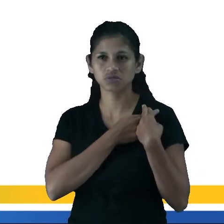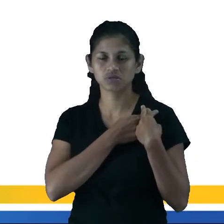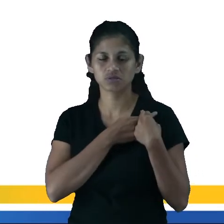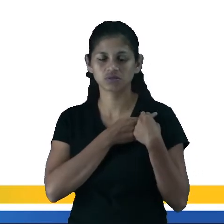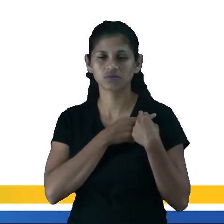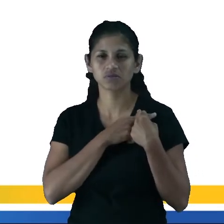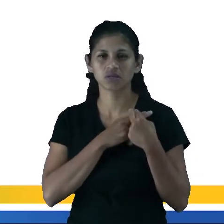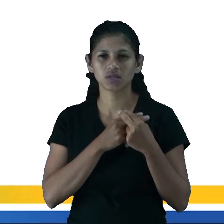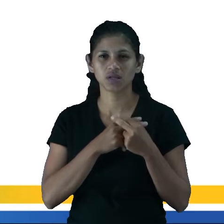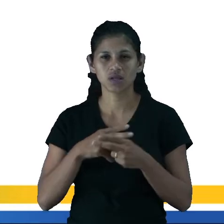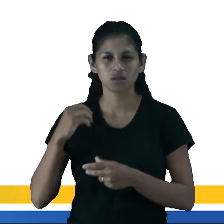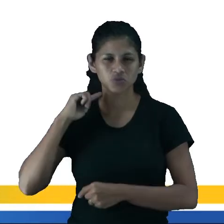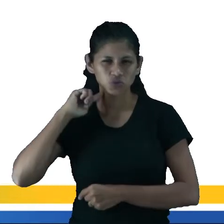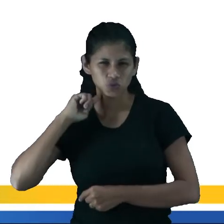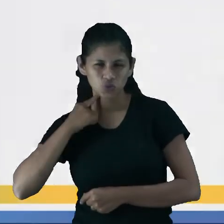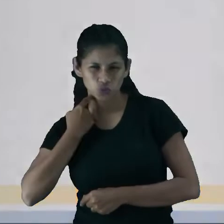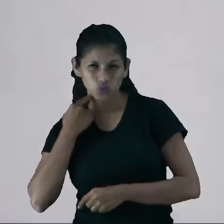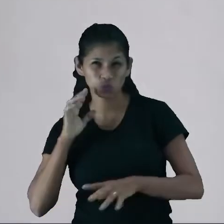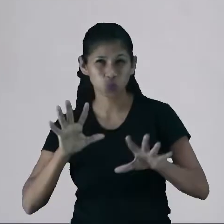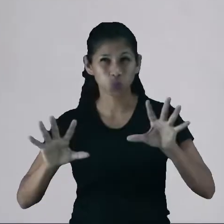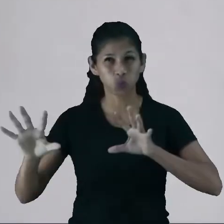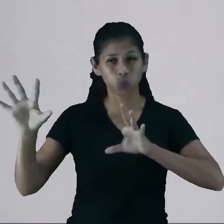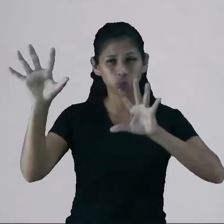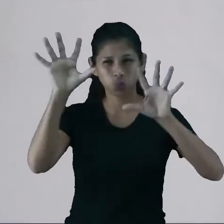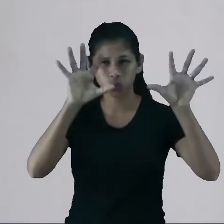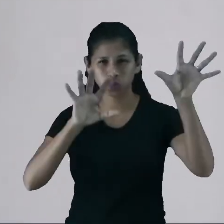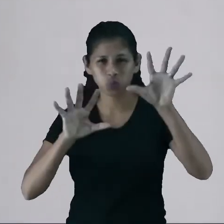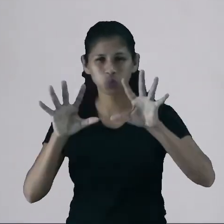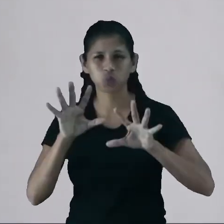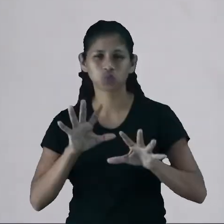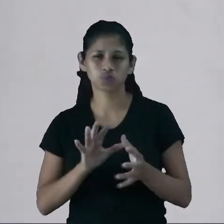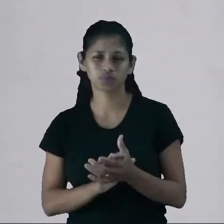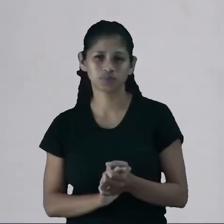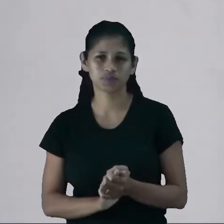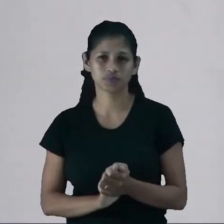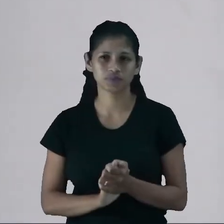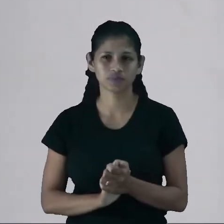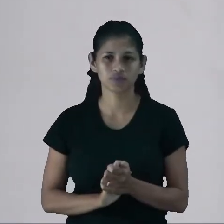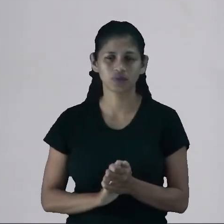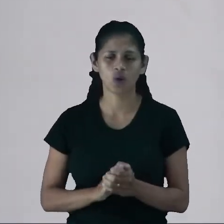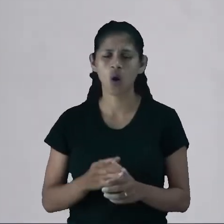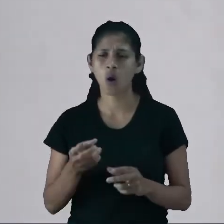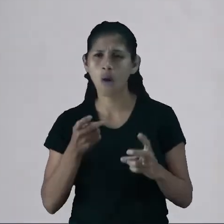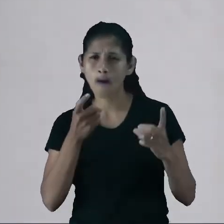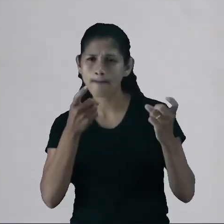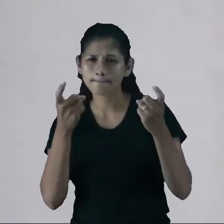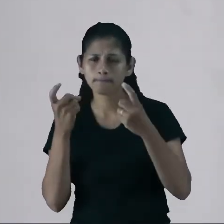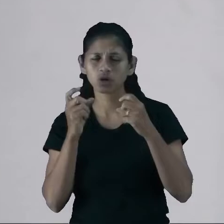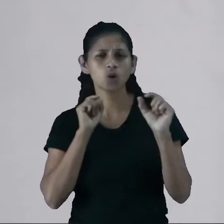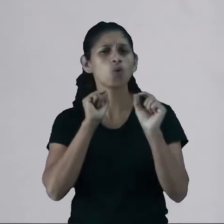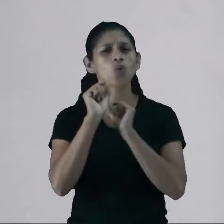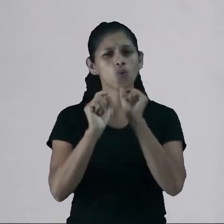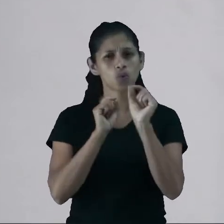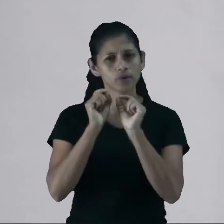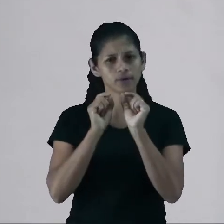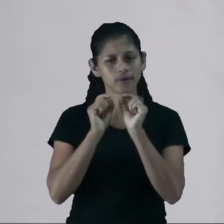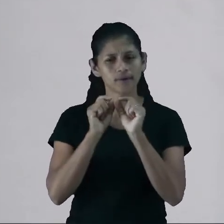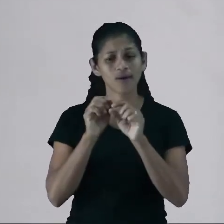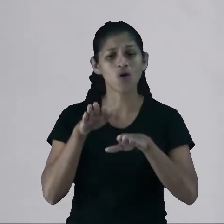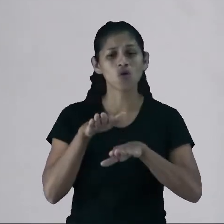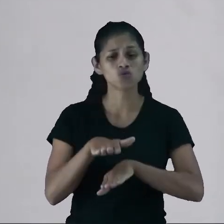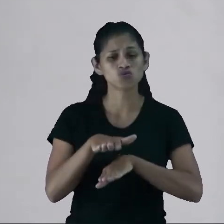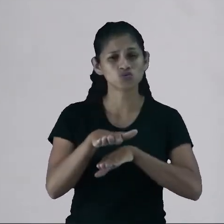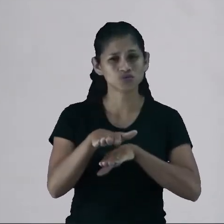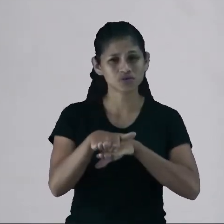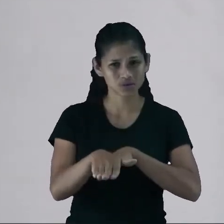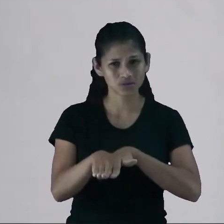nos grandes centros urbanos. Então, o que a gente pode observar nessa questão da mobilidade aí do uso dos carros, né? O uso aí